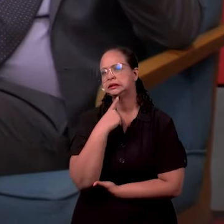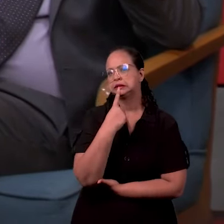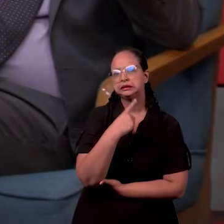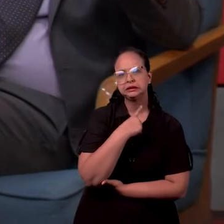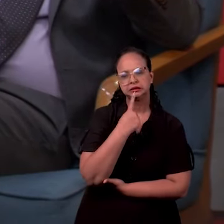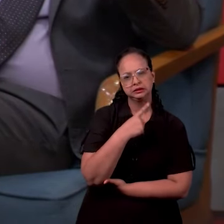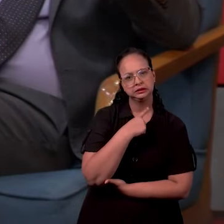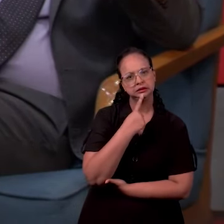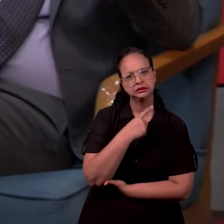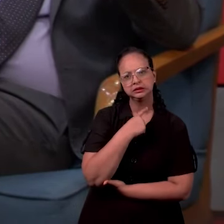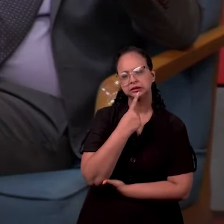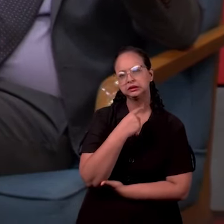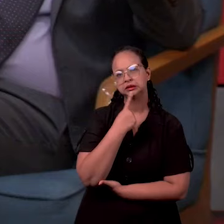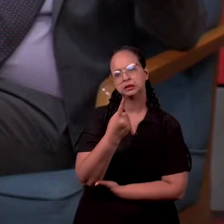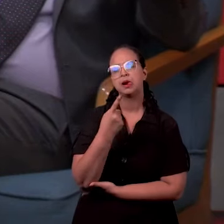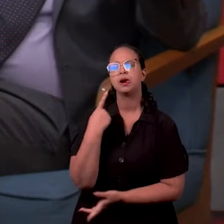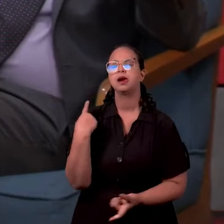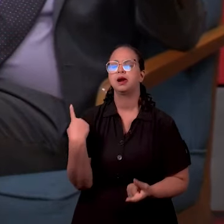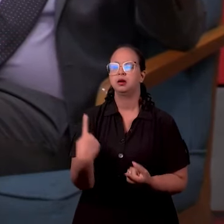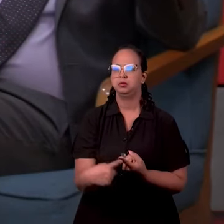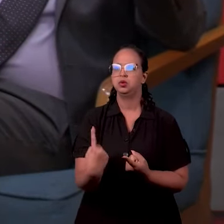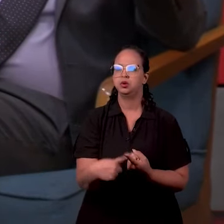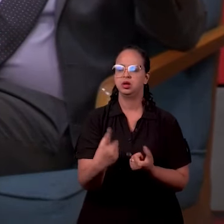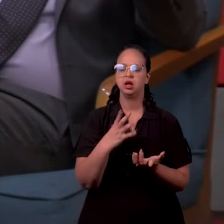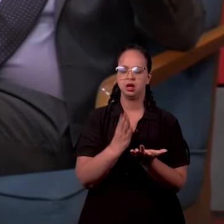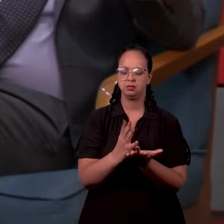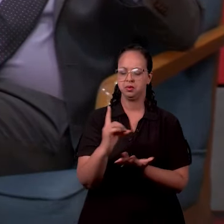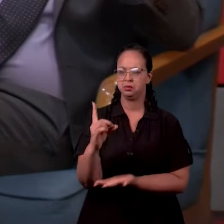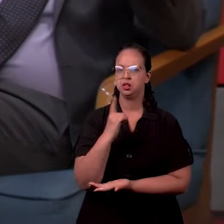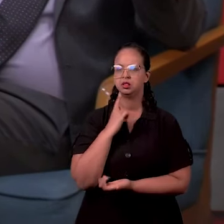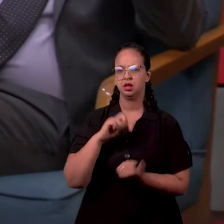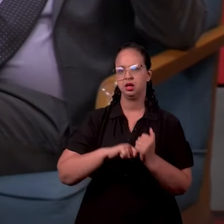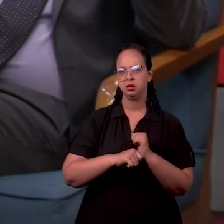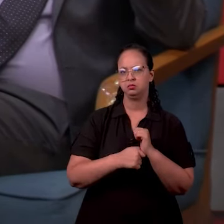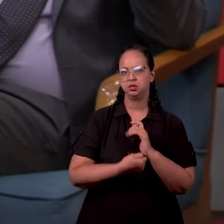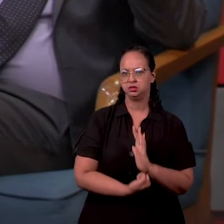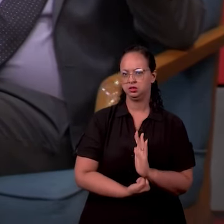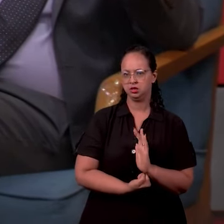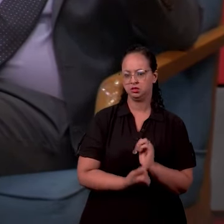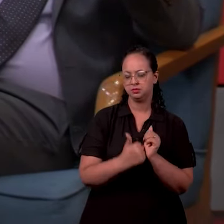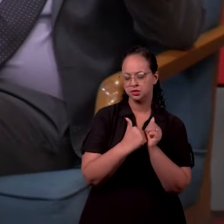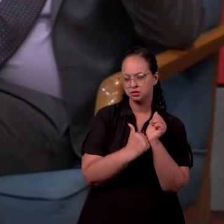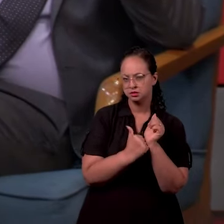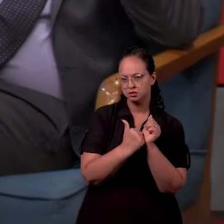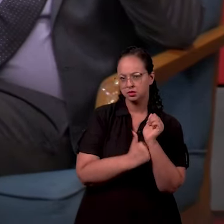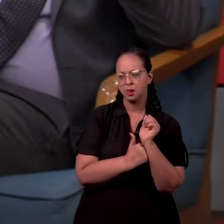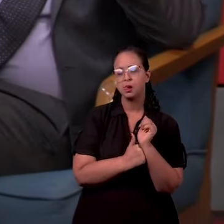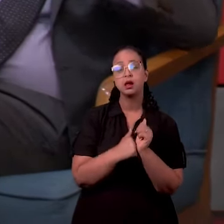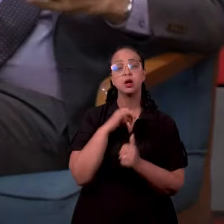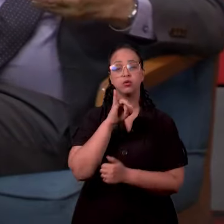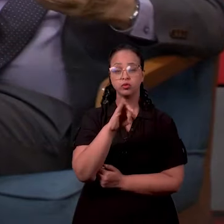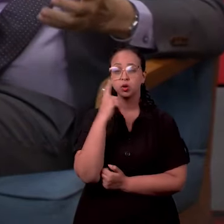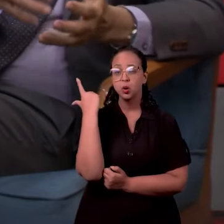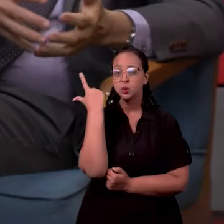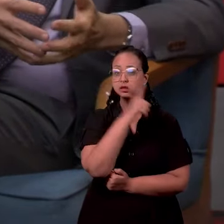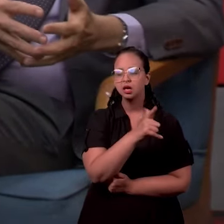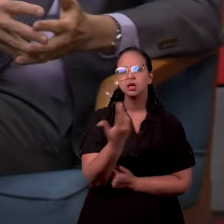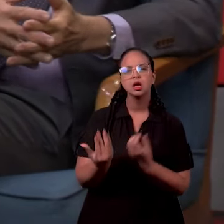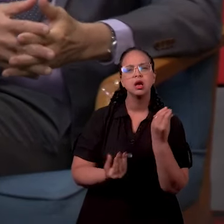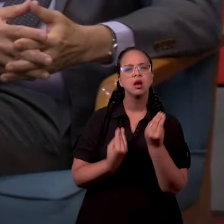não alcançam, porque a Bíblia ela contém mistérios, segredos, e você só